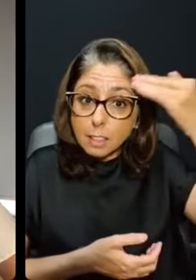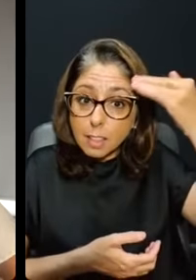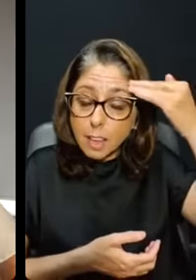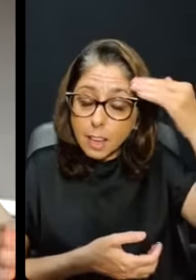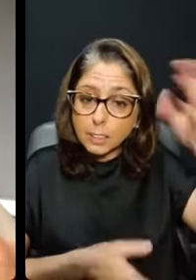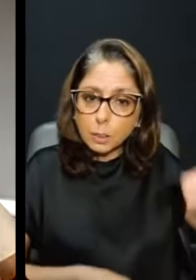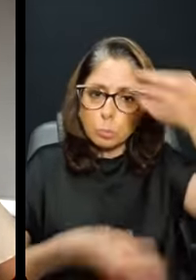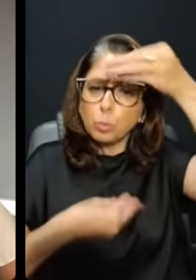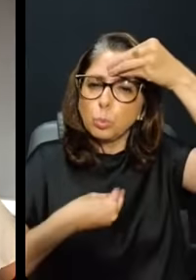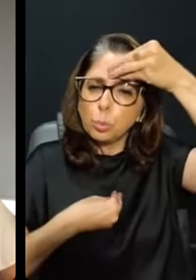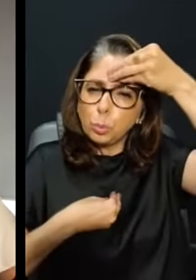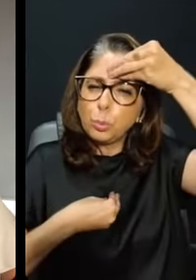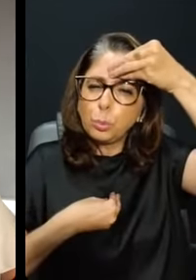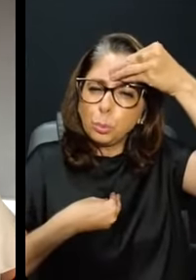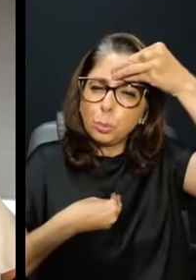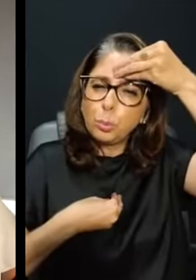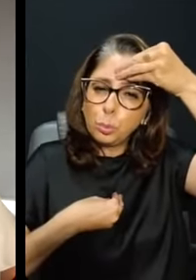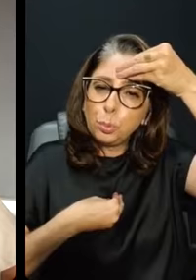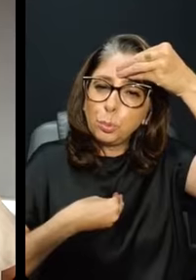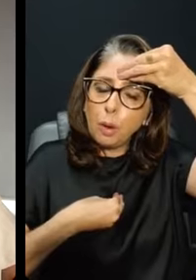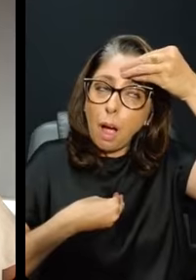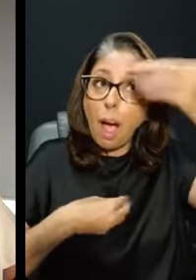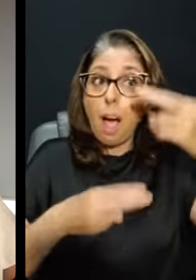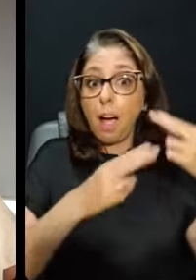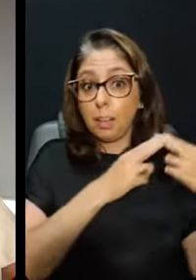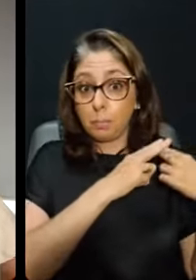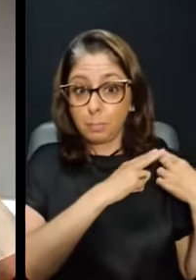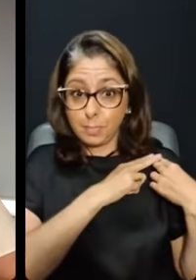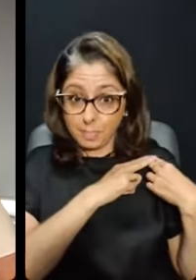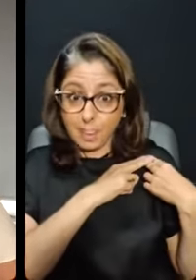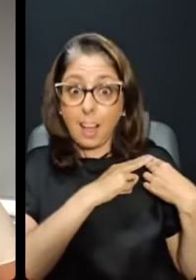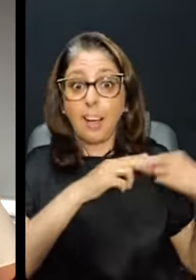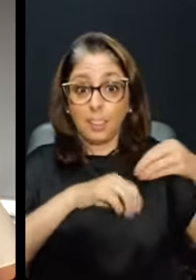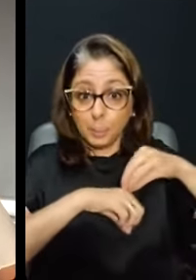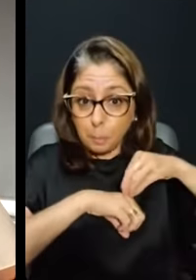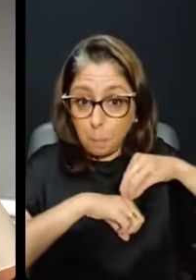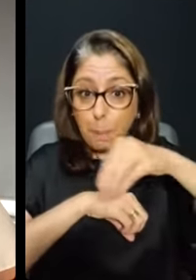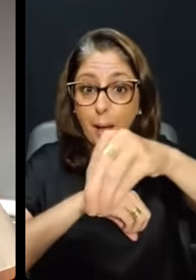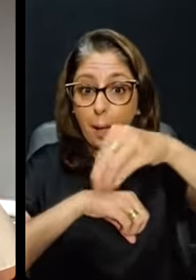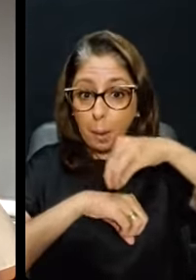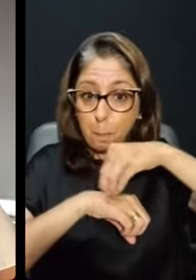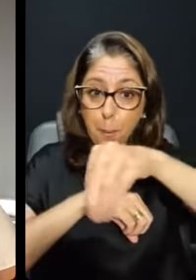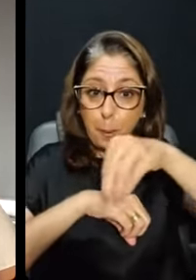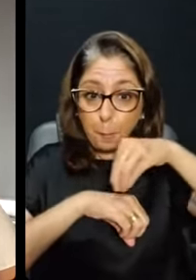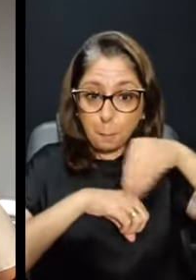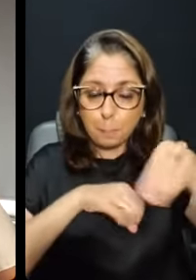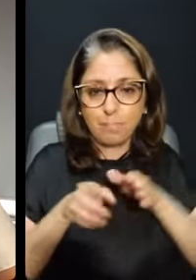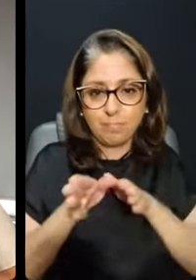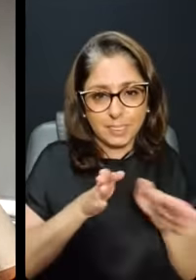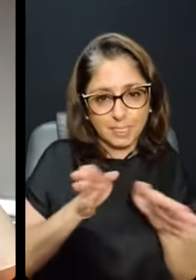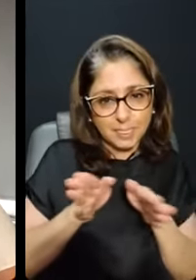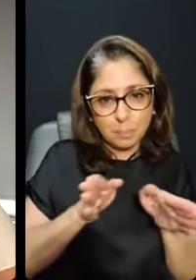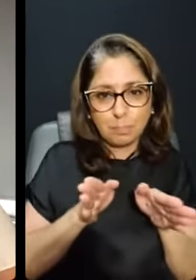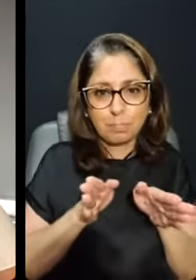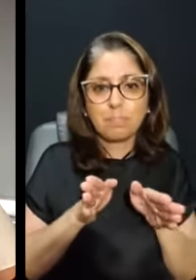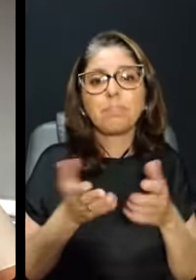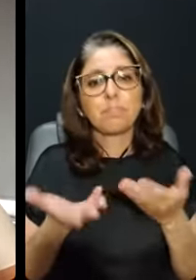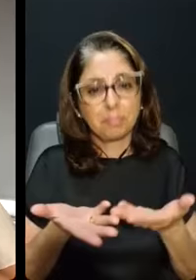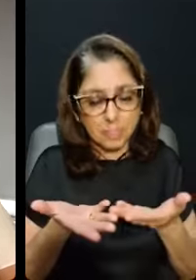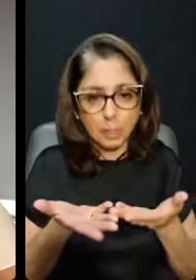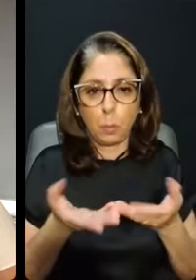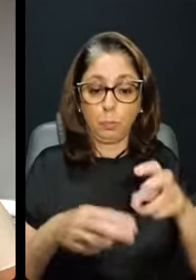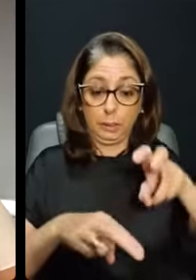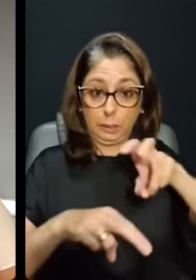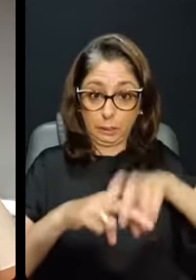entendesse que era responsável por prover acessibilidade na sua área de atuação. Então, isso começou na área de projeto, dentro